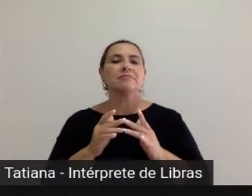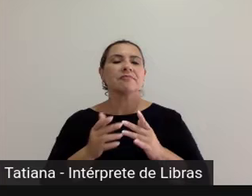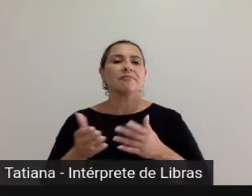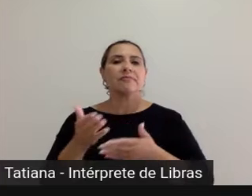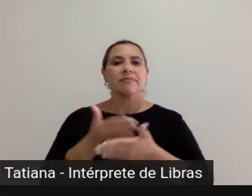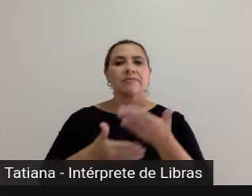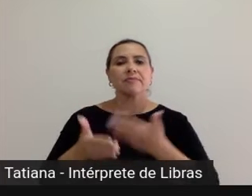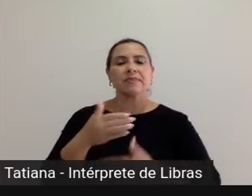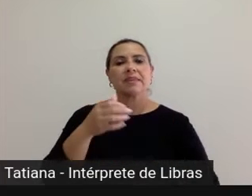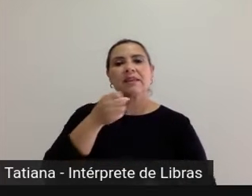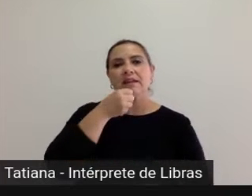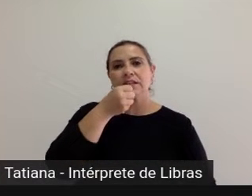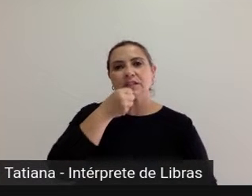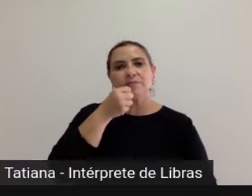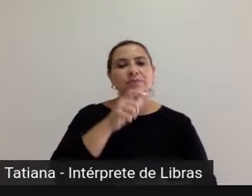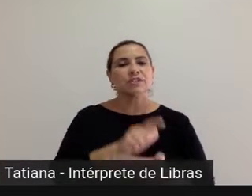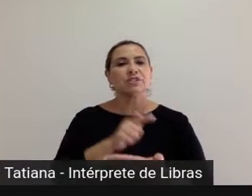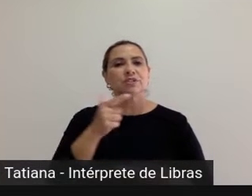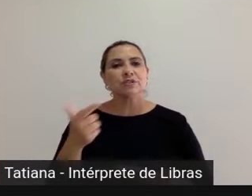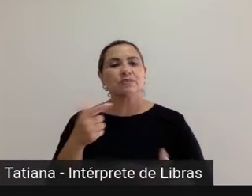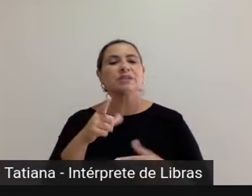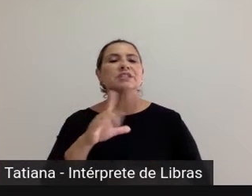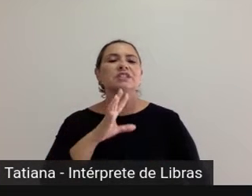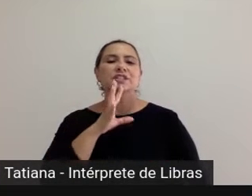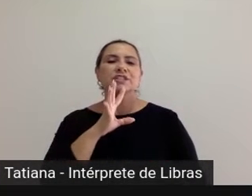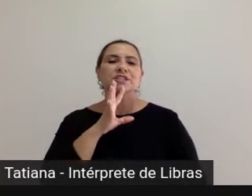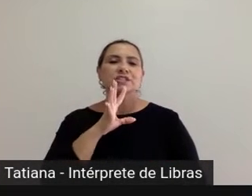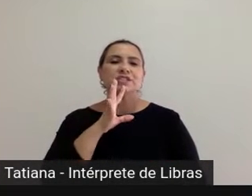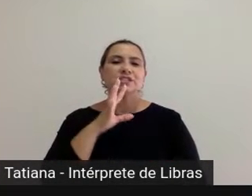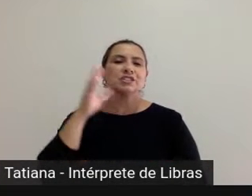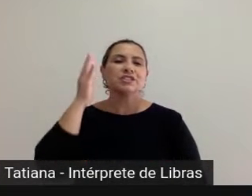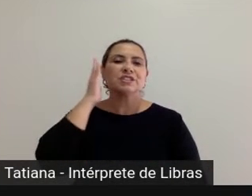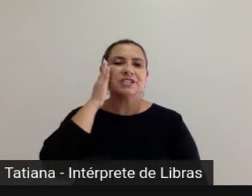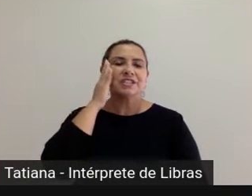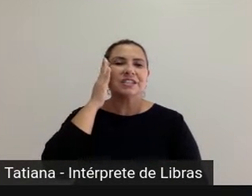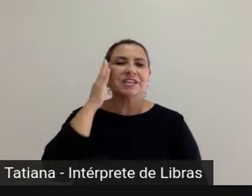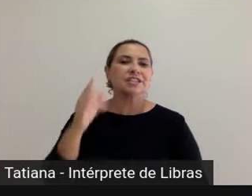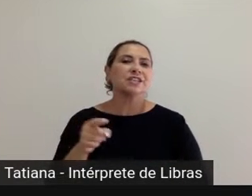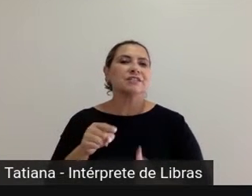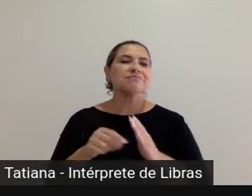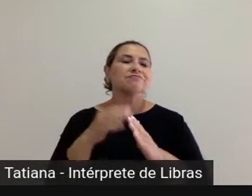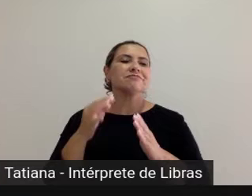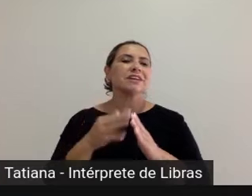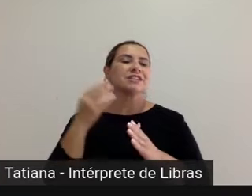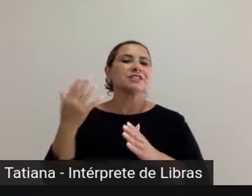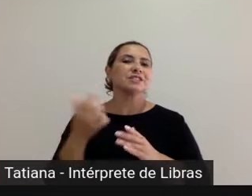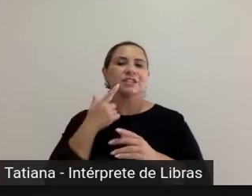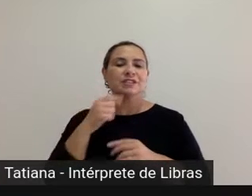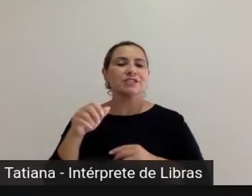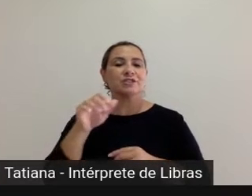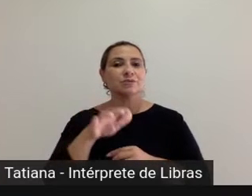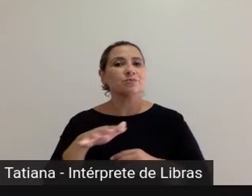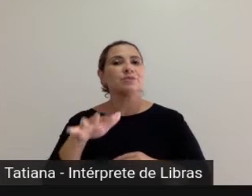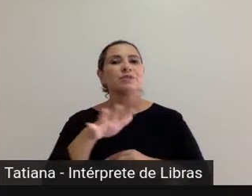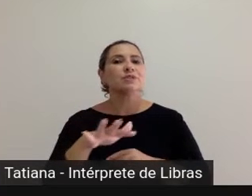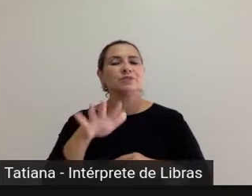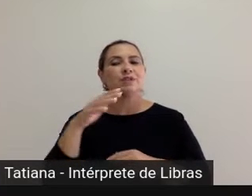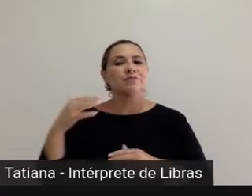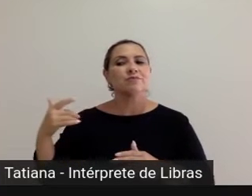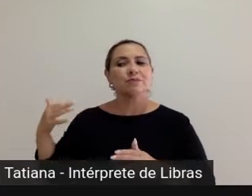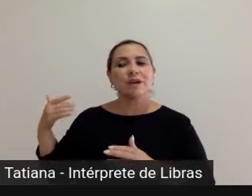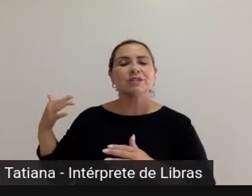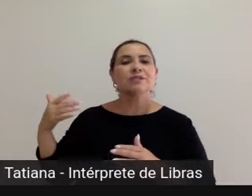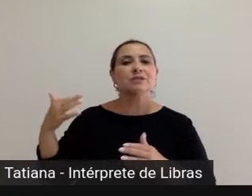são jornalistas que já conheciam vários dos jornalistas que trabalham nesses veículos, então as trajetórias elas